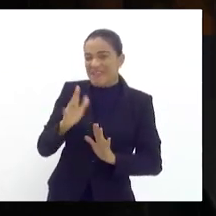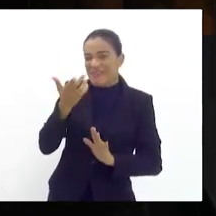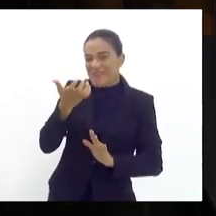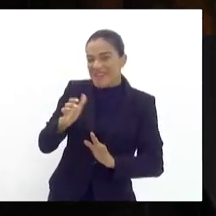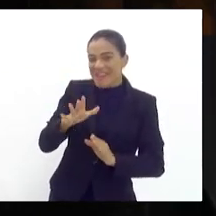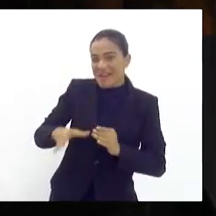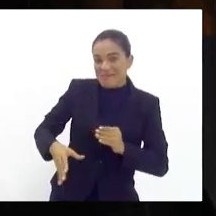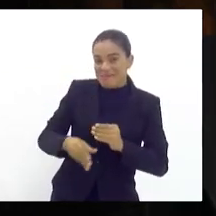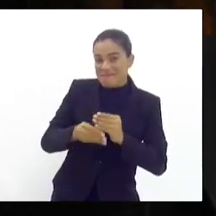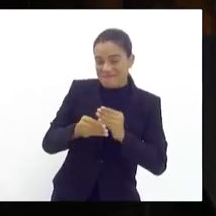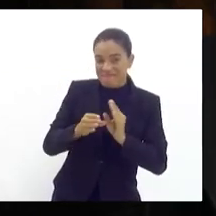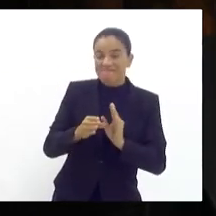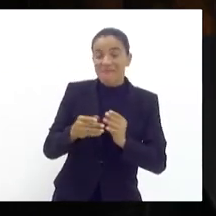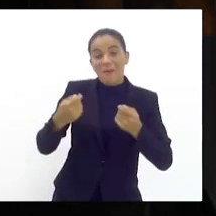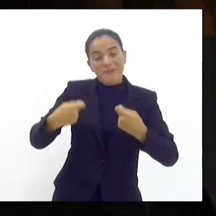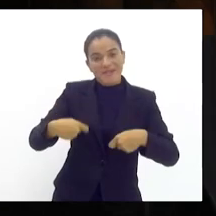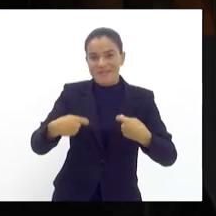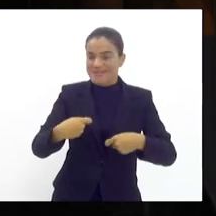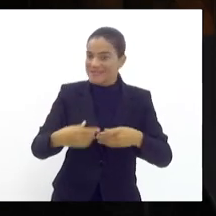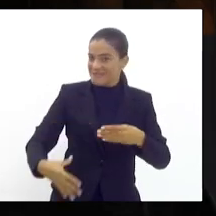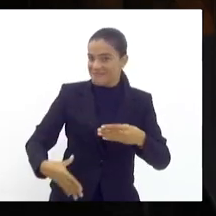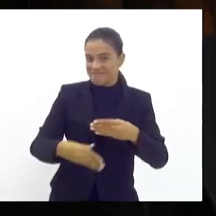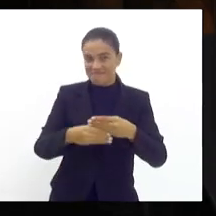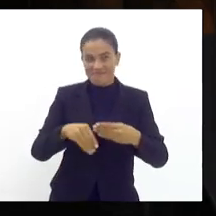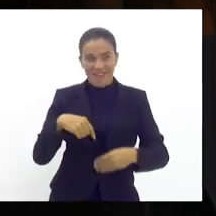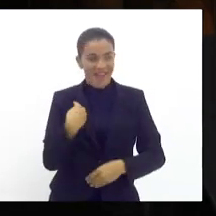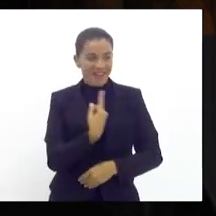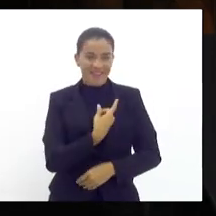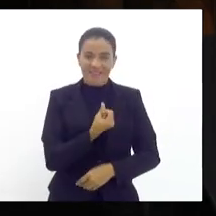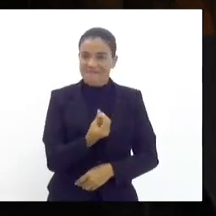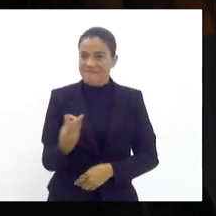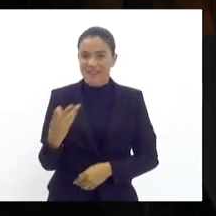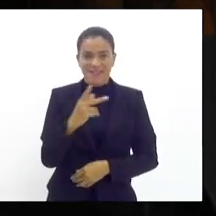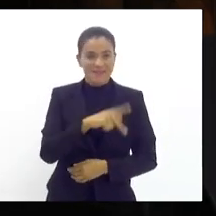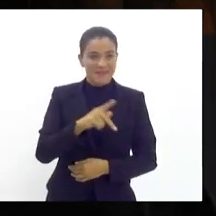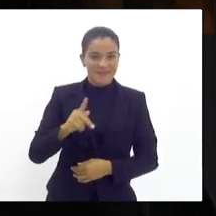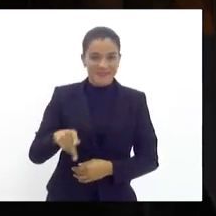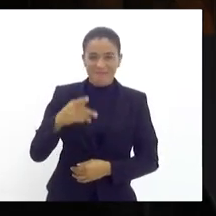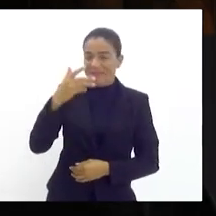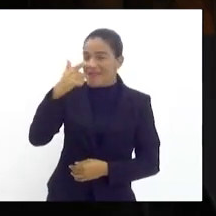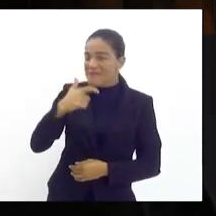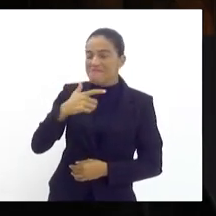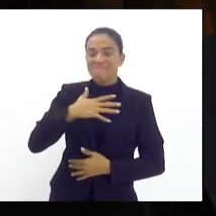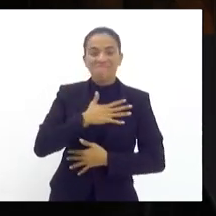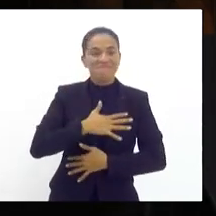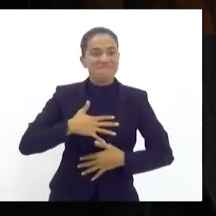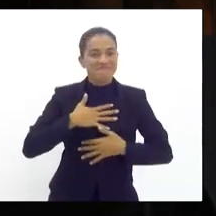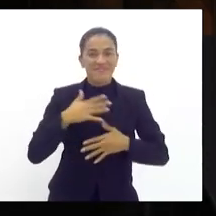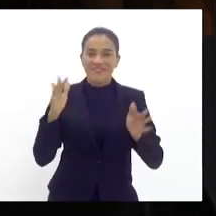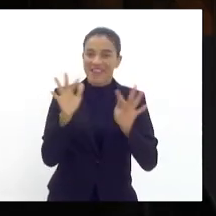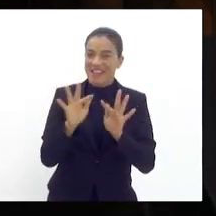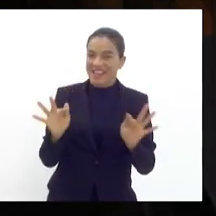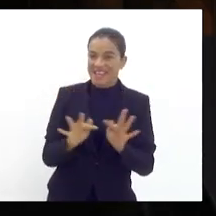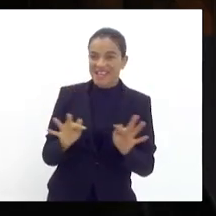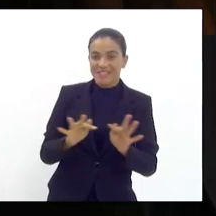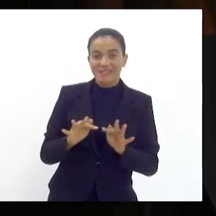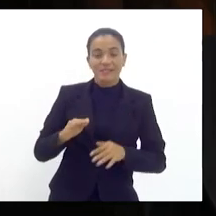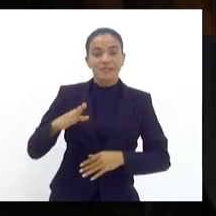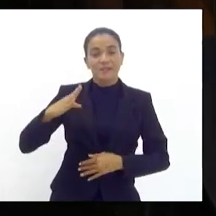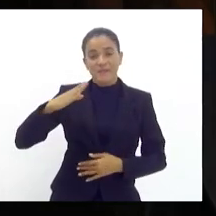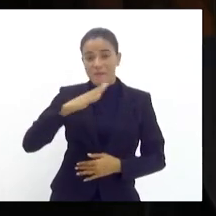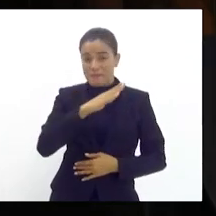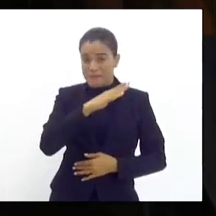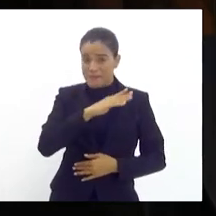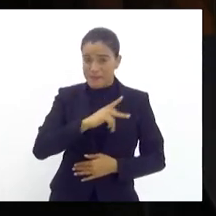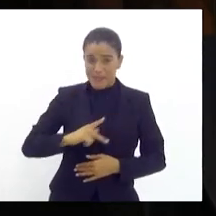no assunto do deputado Luiz Paulo né aqui nessa casa somos vários professores e eu fico feliz de falar né que foi o presidente Jair bolsonaro que